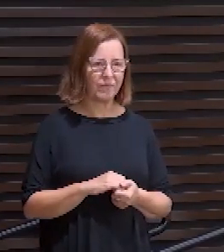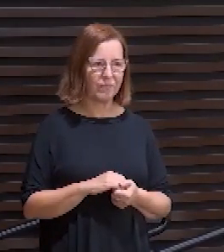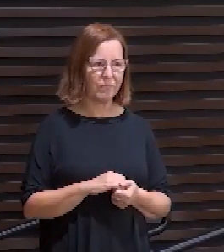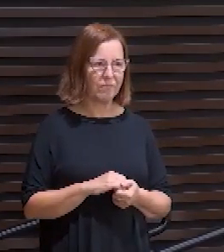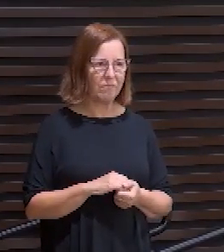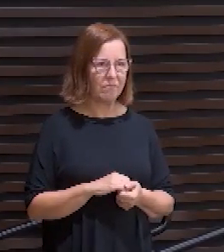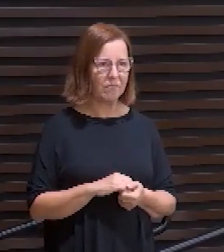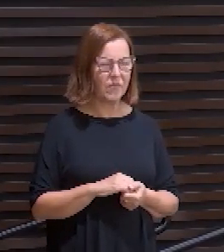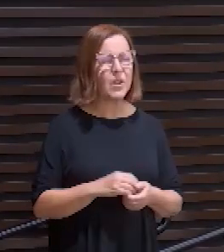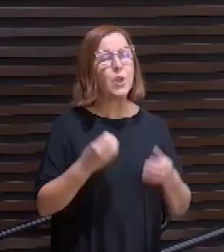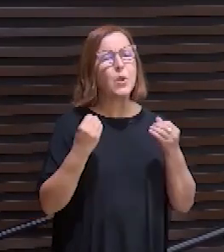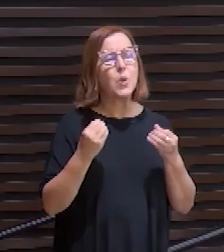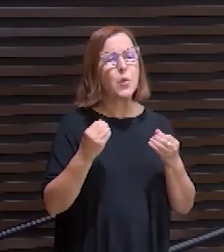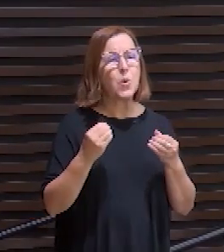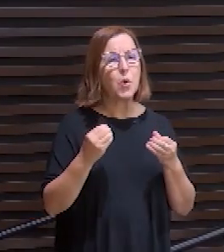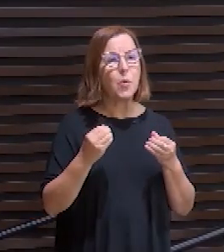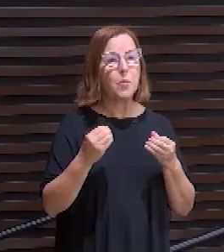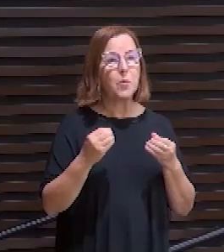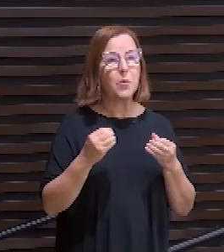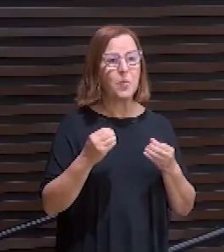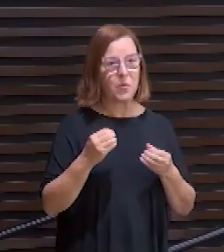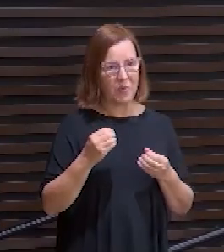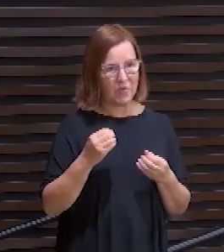Como eram nos dias de Ló?